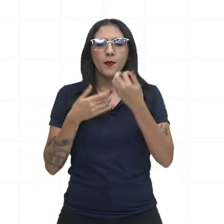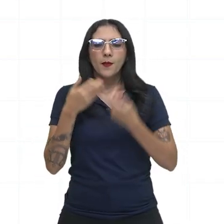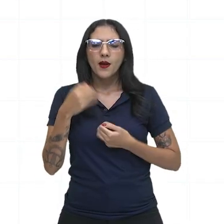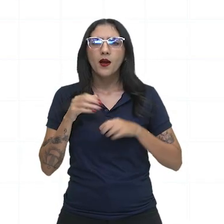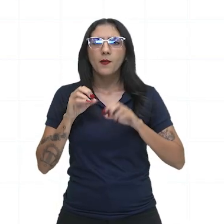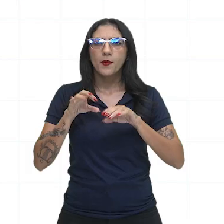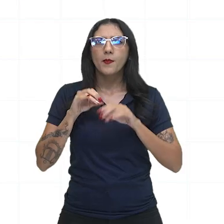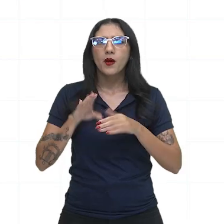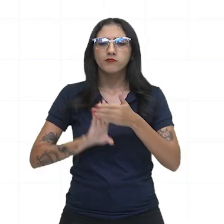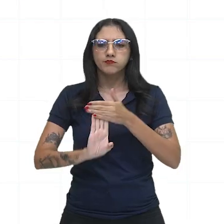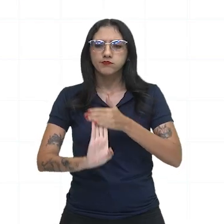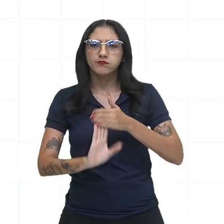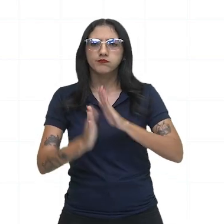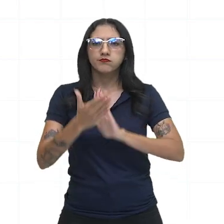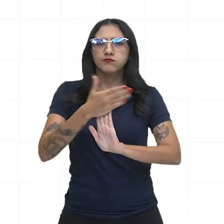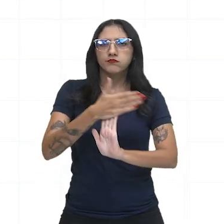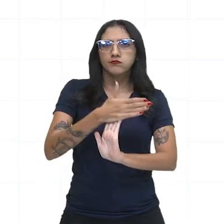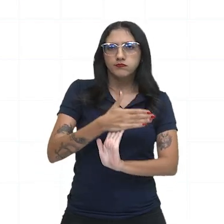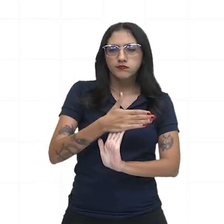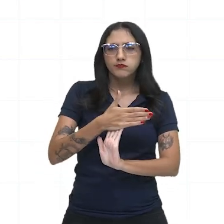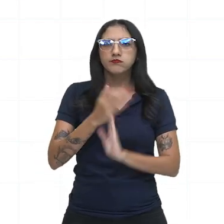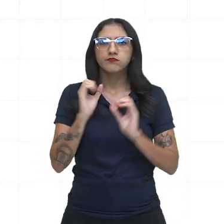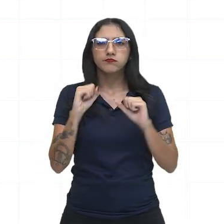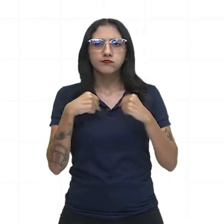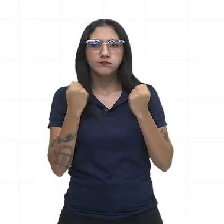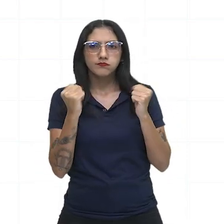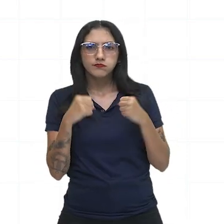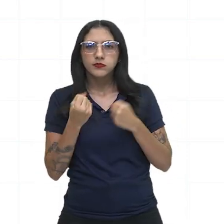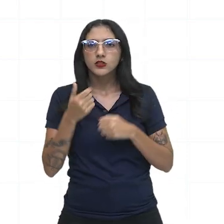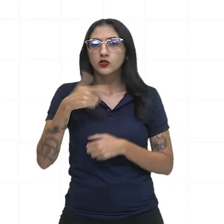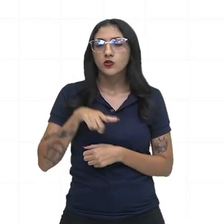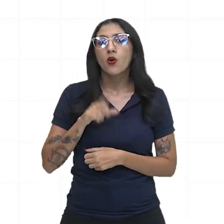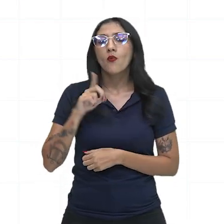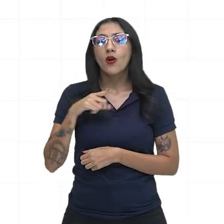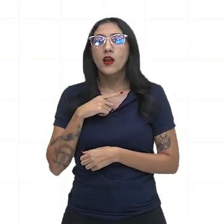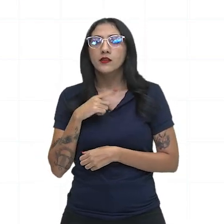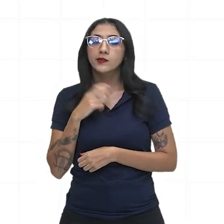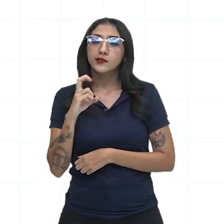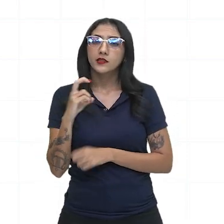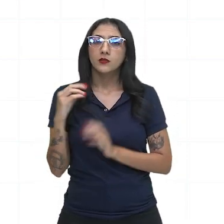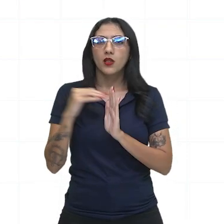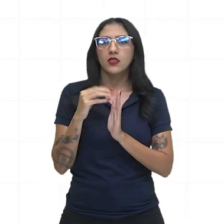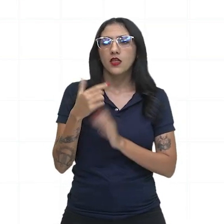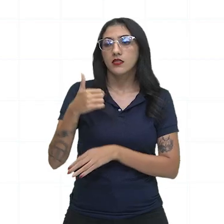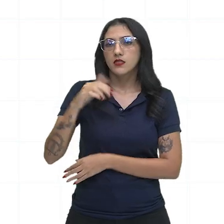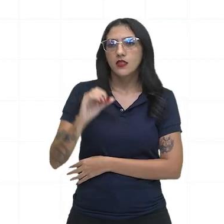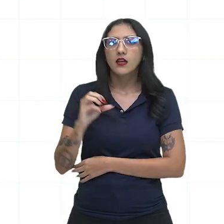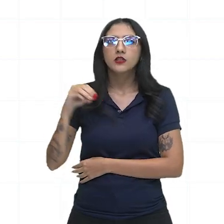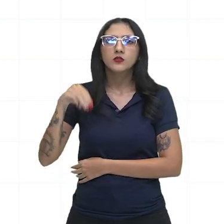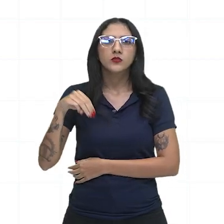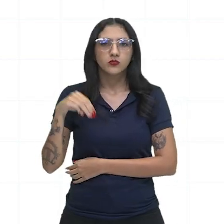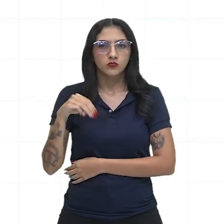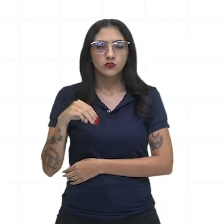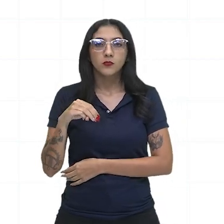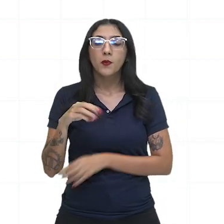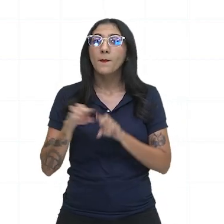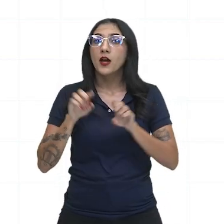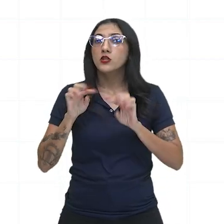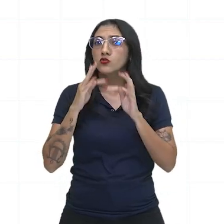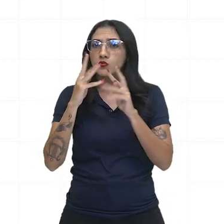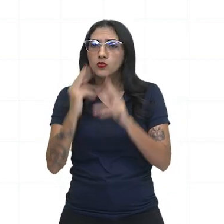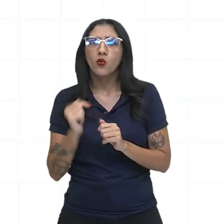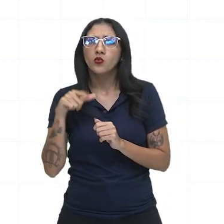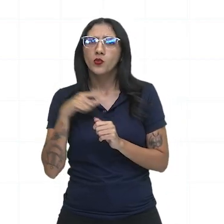para alongar, para relaxar, vai durar aí entre 5 e 10 minutos. Todo esse tempo vai ser de acordo com